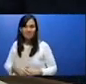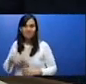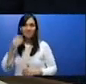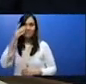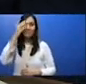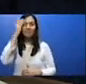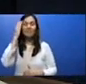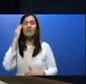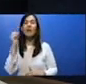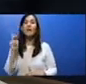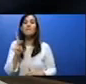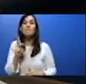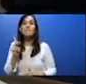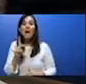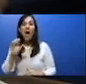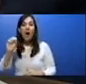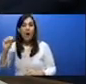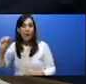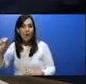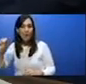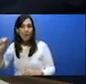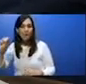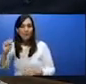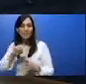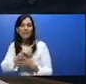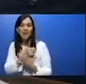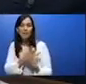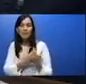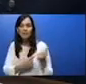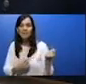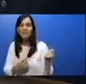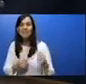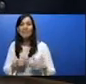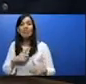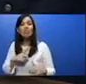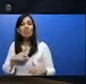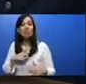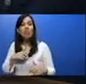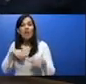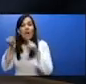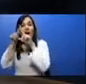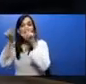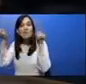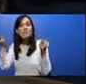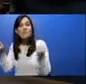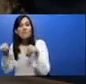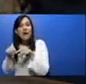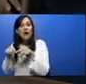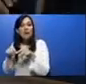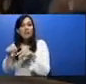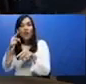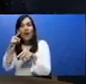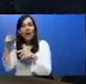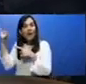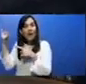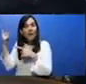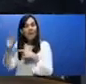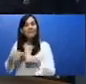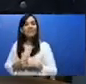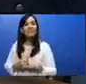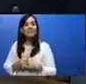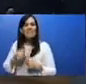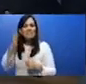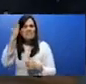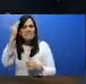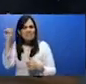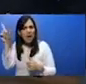Na página 8 do nosso material, tem uma imagem aqui. Vocês sabem como se